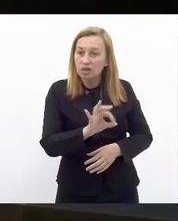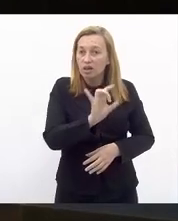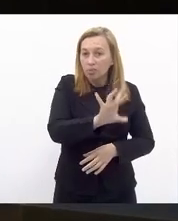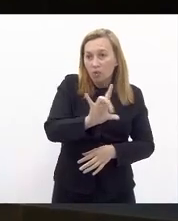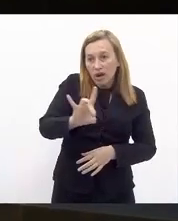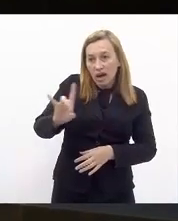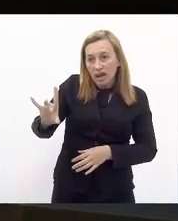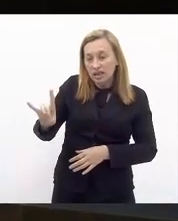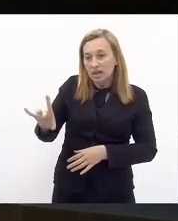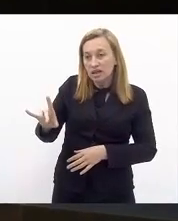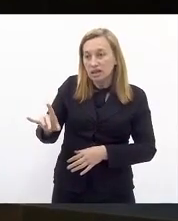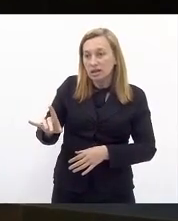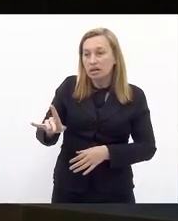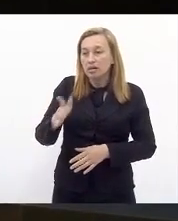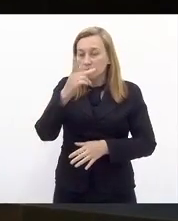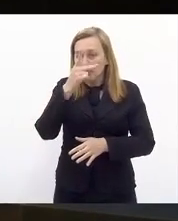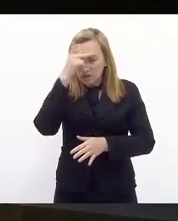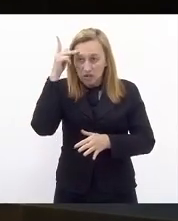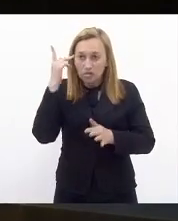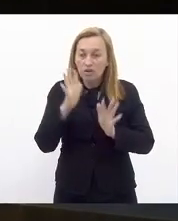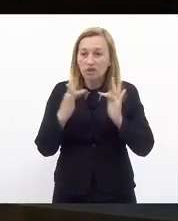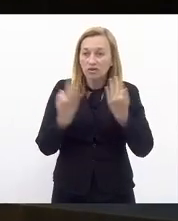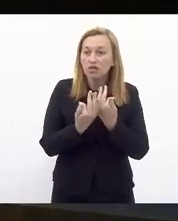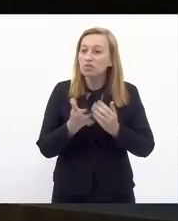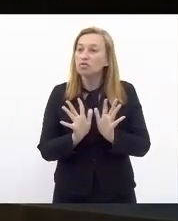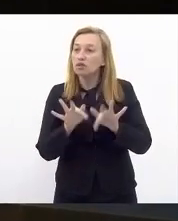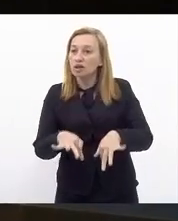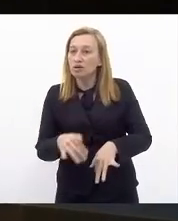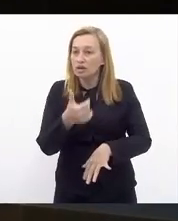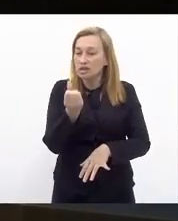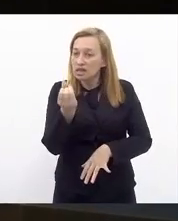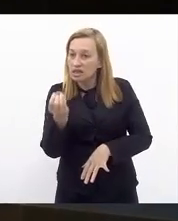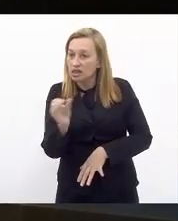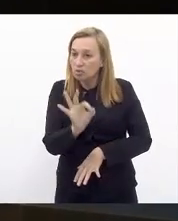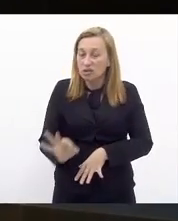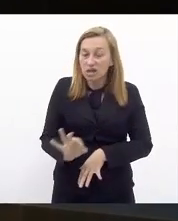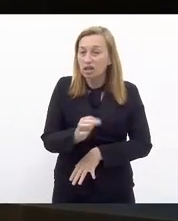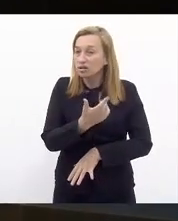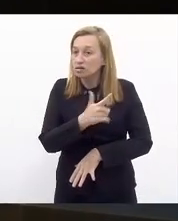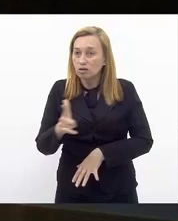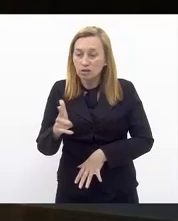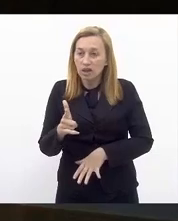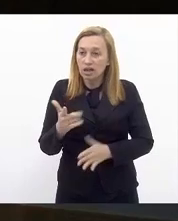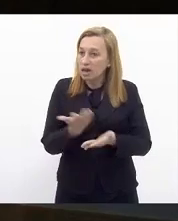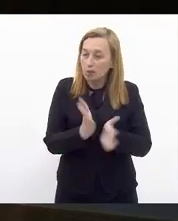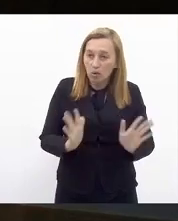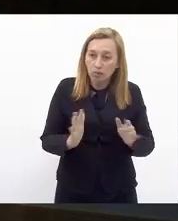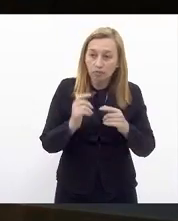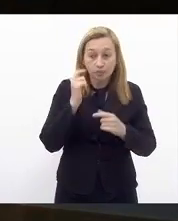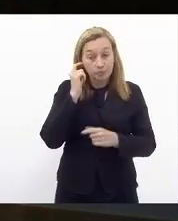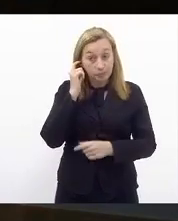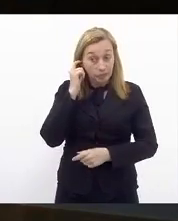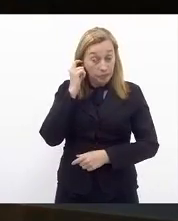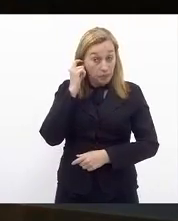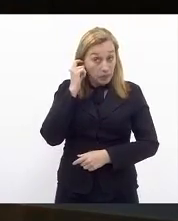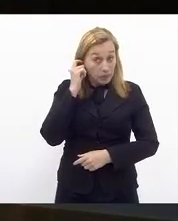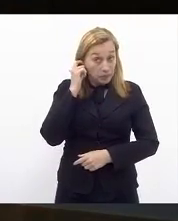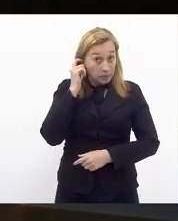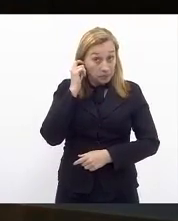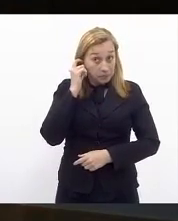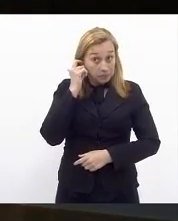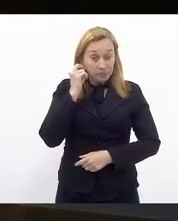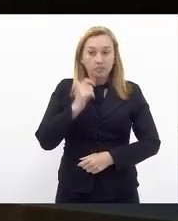cada dependente logicamente que no final ficaria sessenta por cento isso não não tem mais validade tá